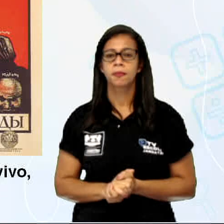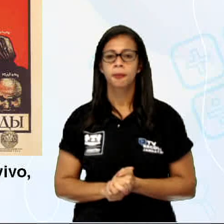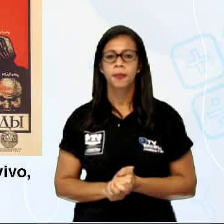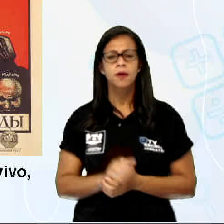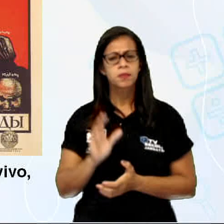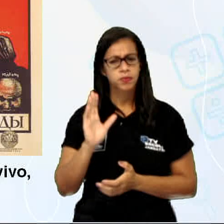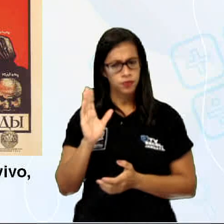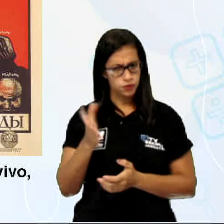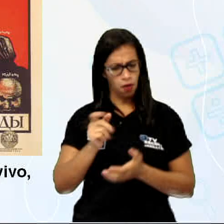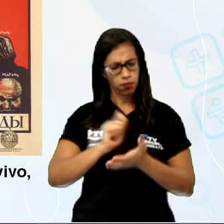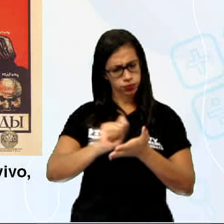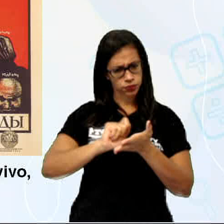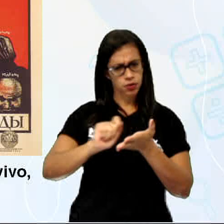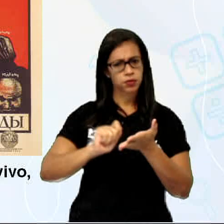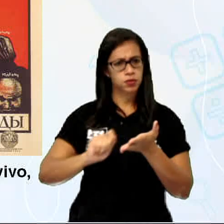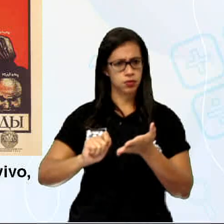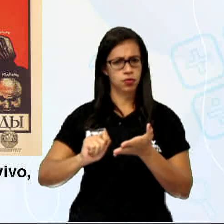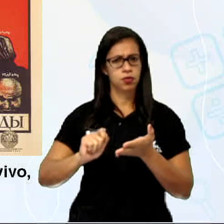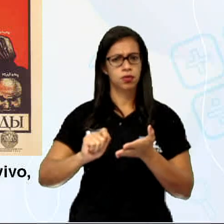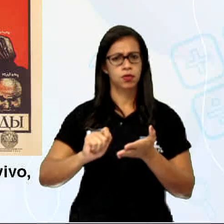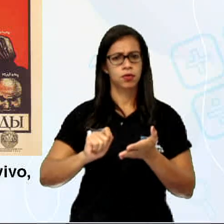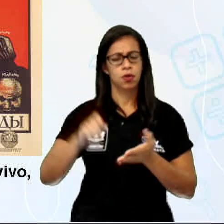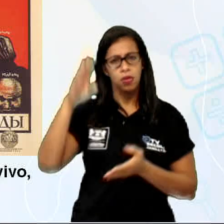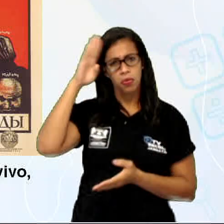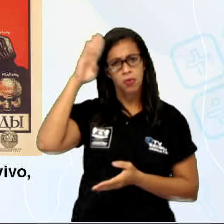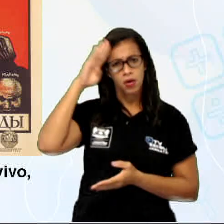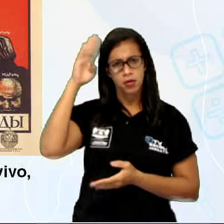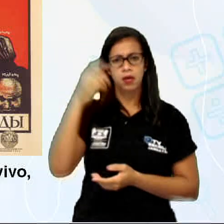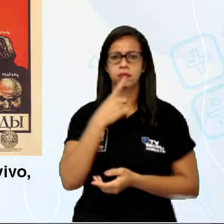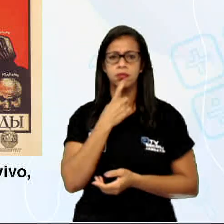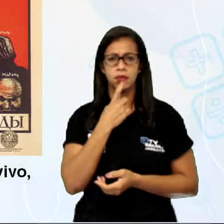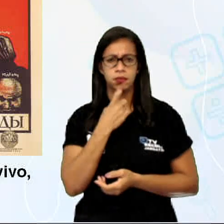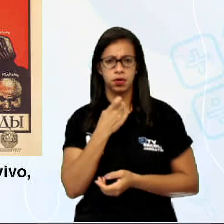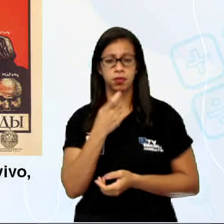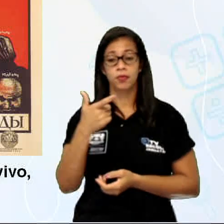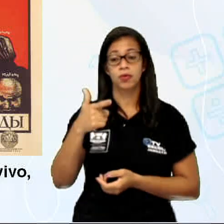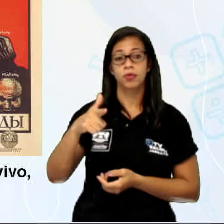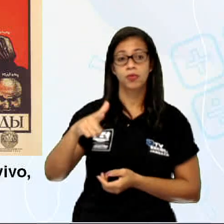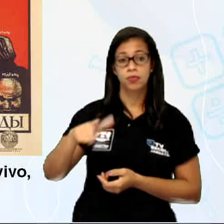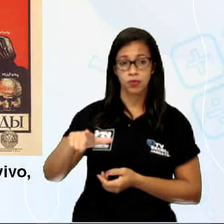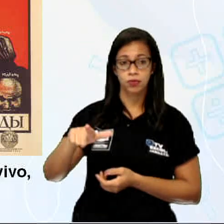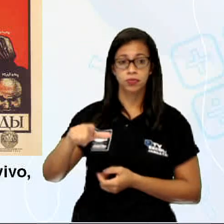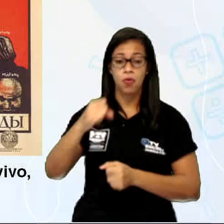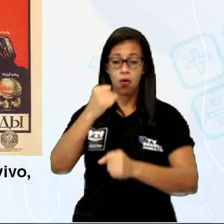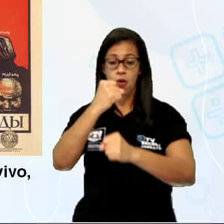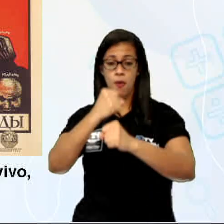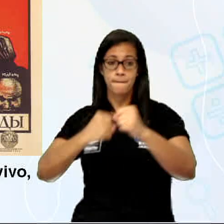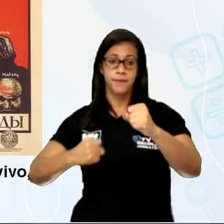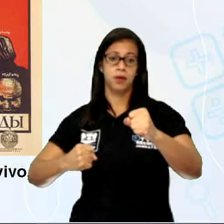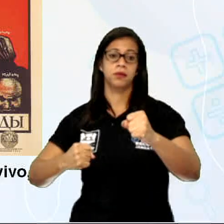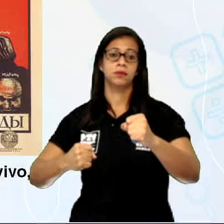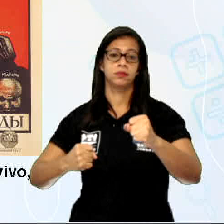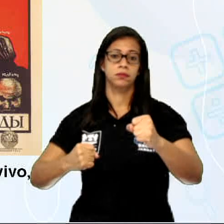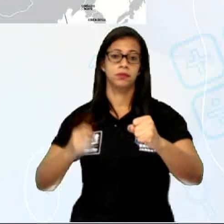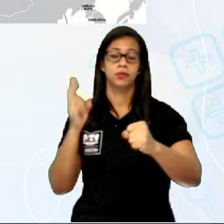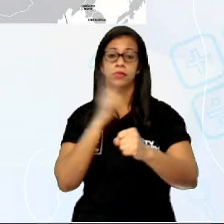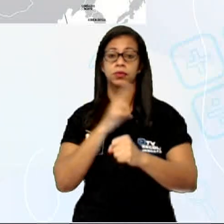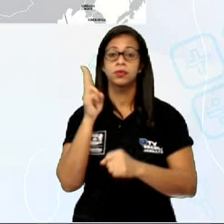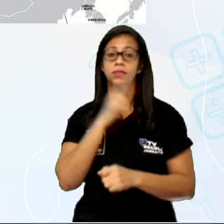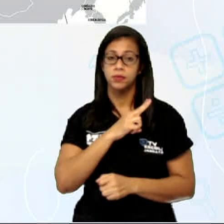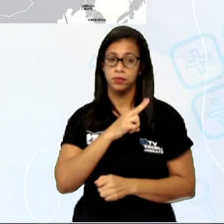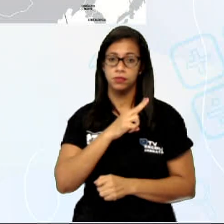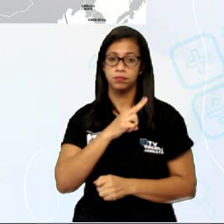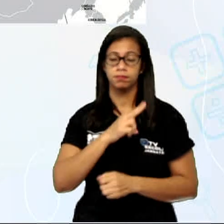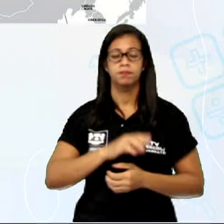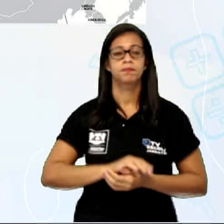no Exército Vermelho? E o outro, o Wrangel ainda está vivo. Matem-no sem piedade. Wrangel era o principal general